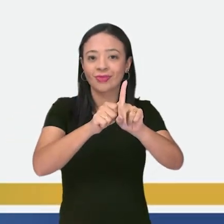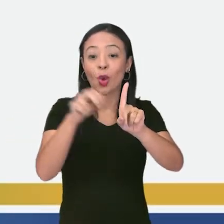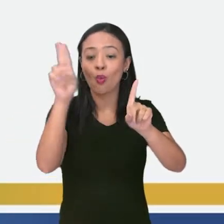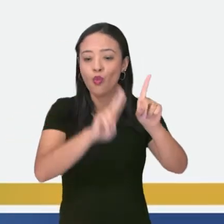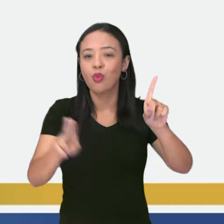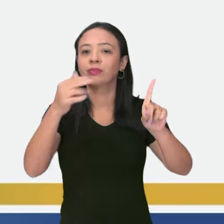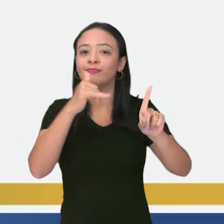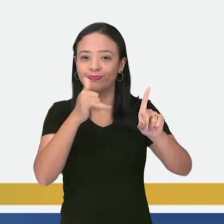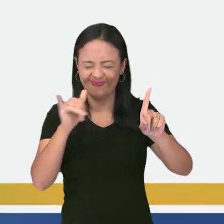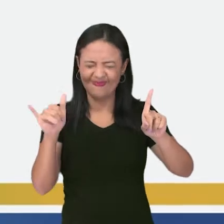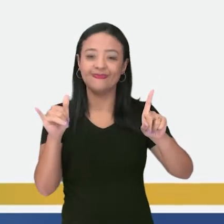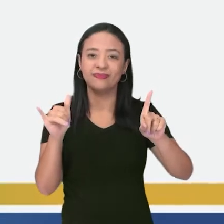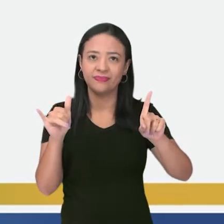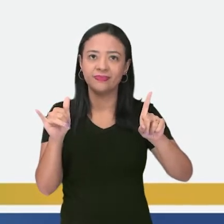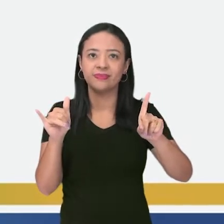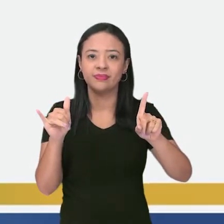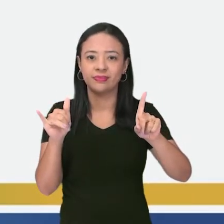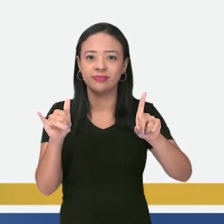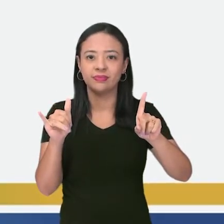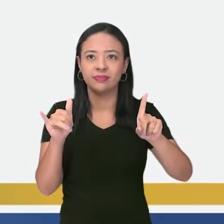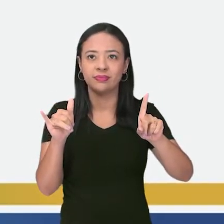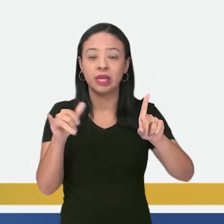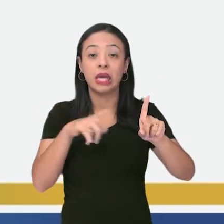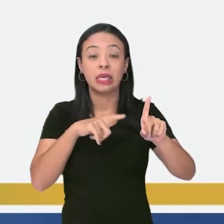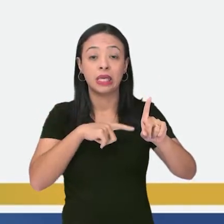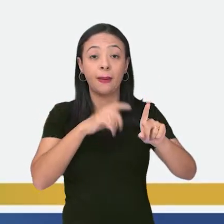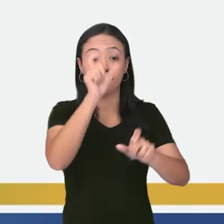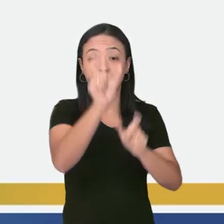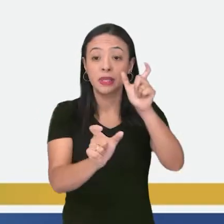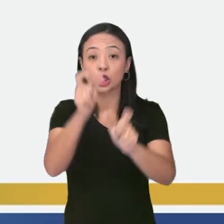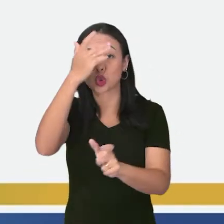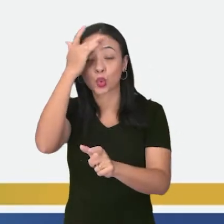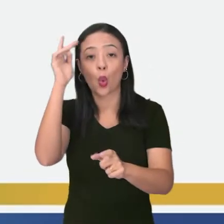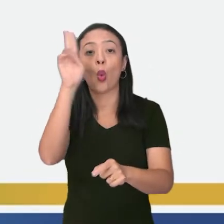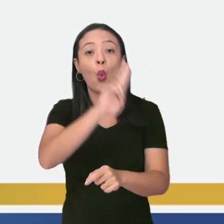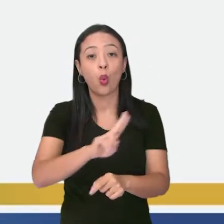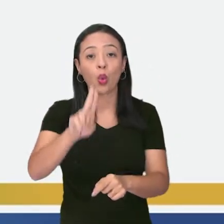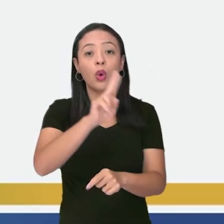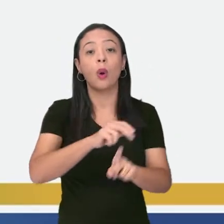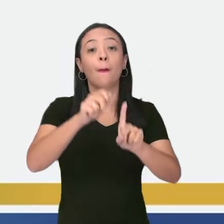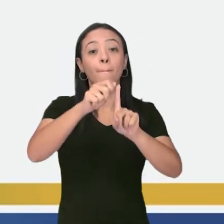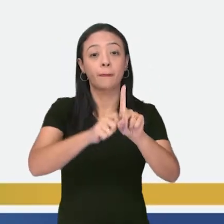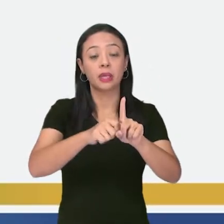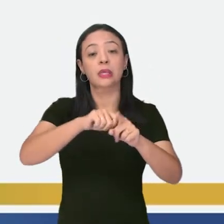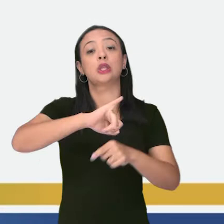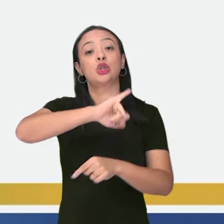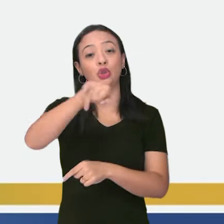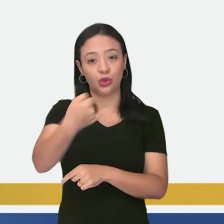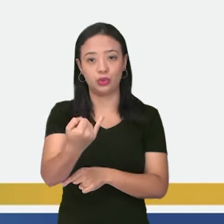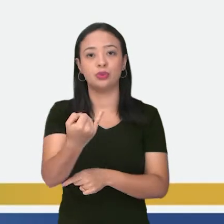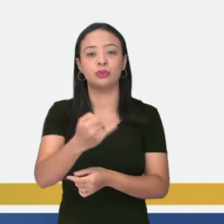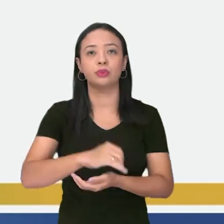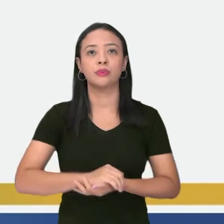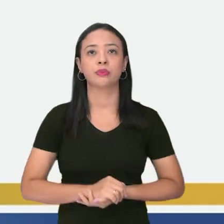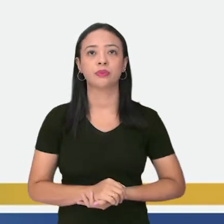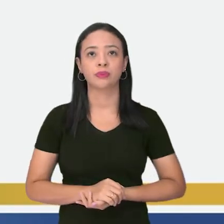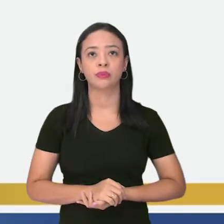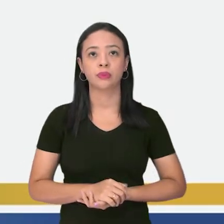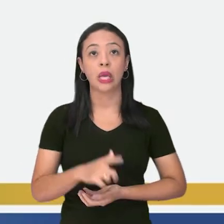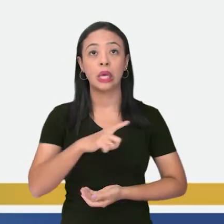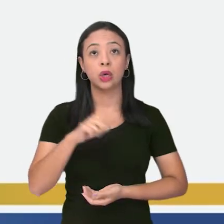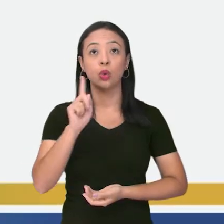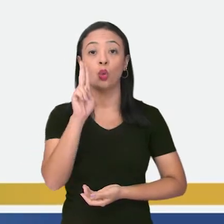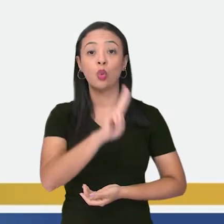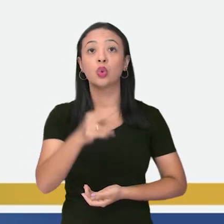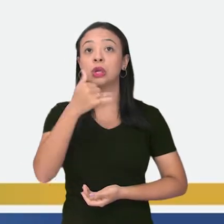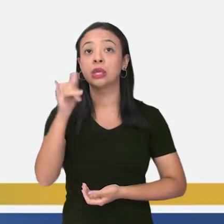consumo, tá, de energia que a pessoa gasta. No mês de janeiro, tá, ele teve um